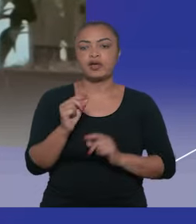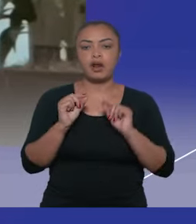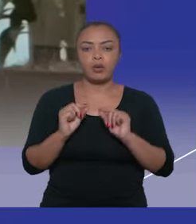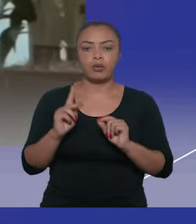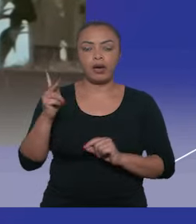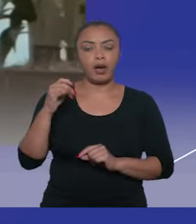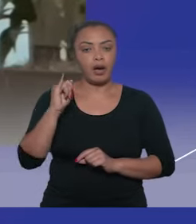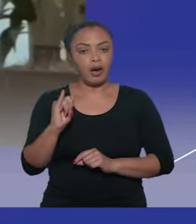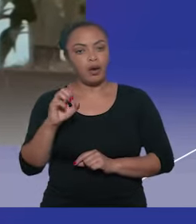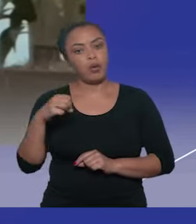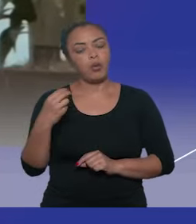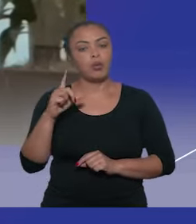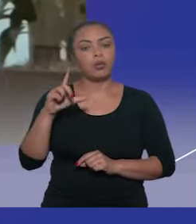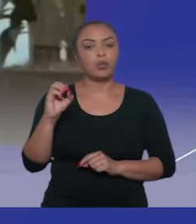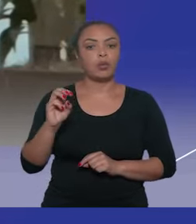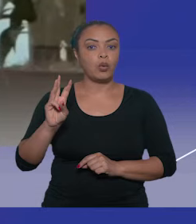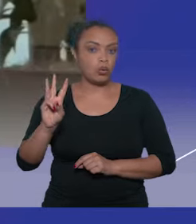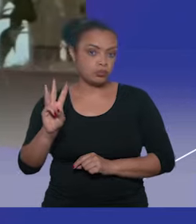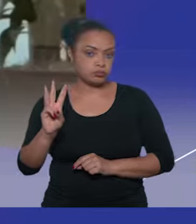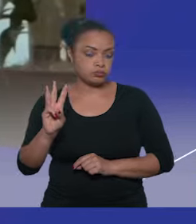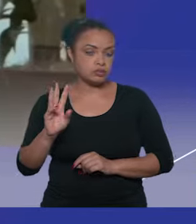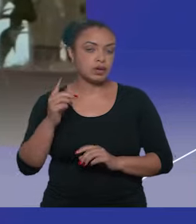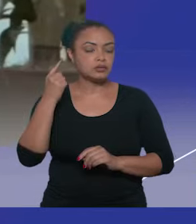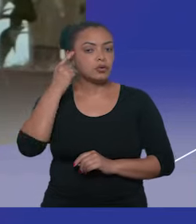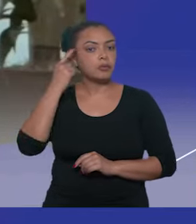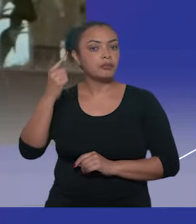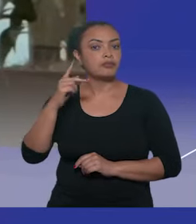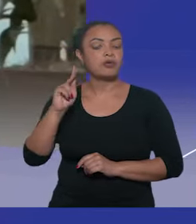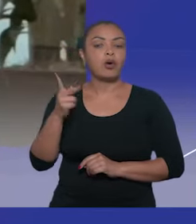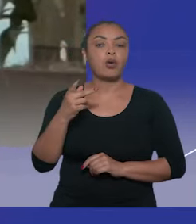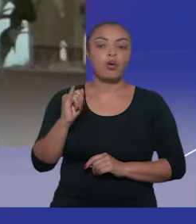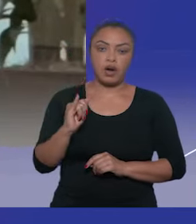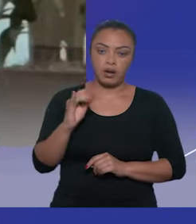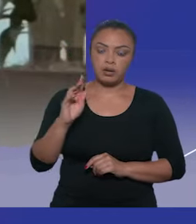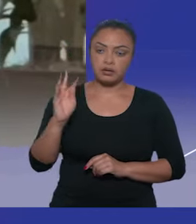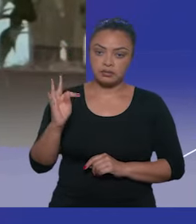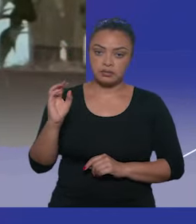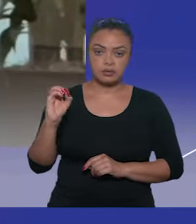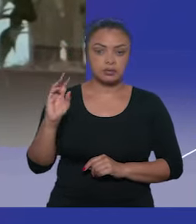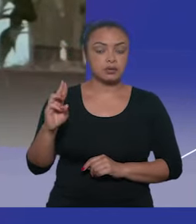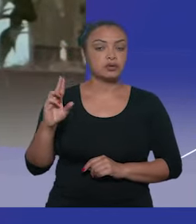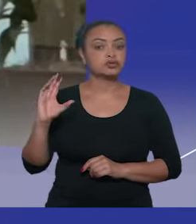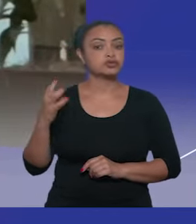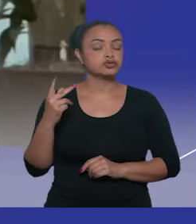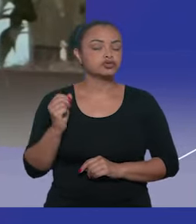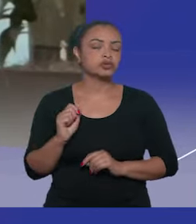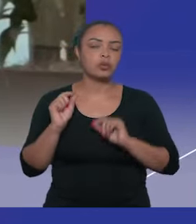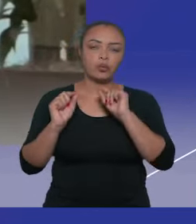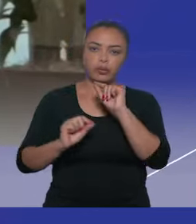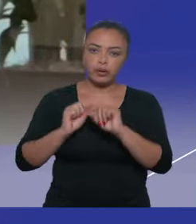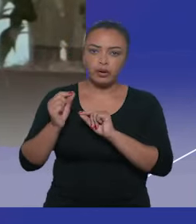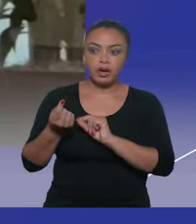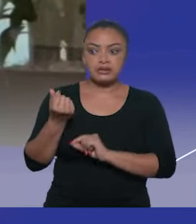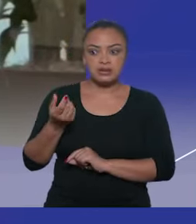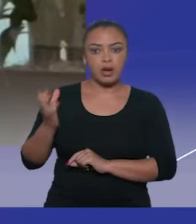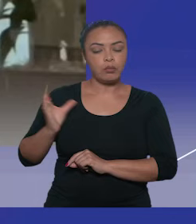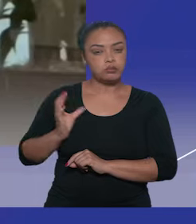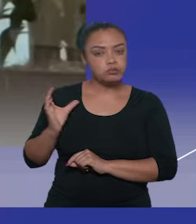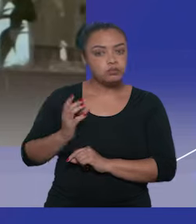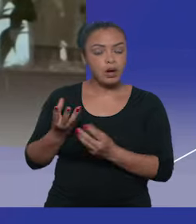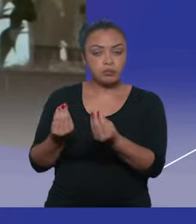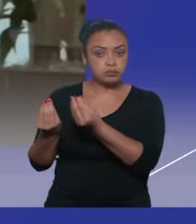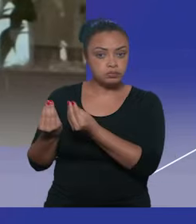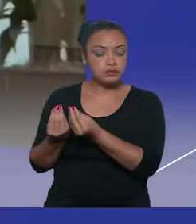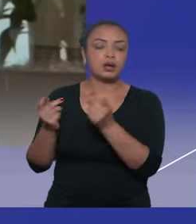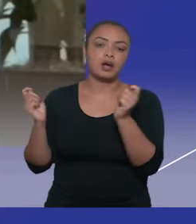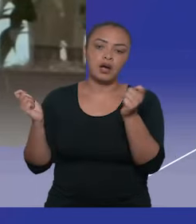seus investimentos. Então, isso é um ponto super importante. A gente não gosta de usar essa questão do high touch, low touch. Eu prefiro